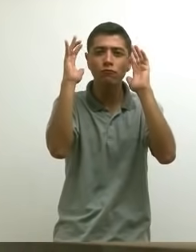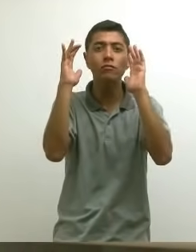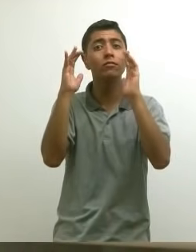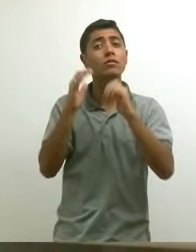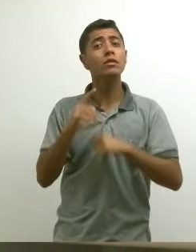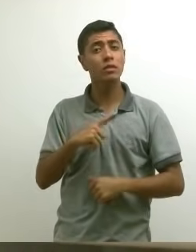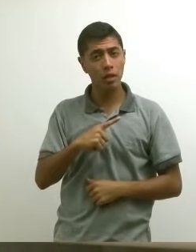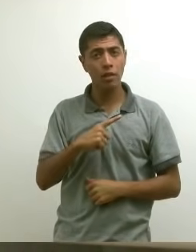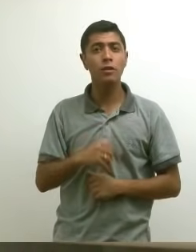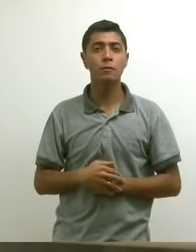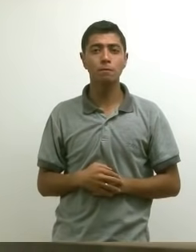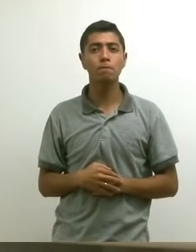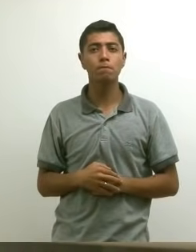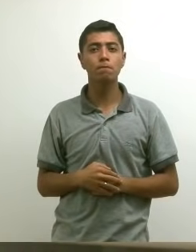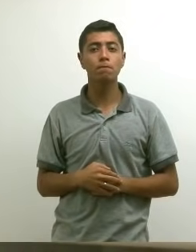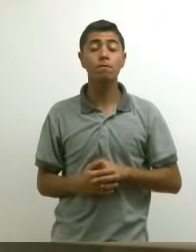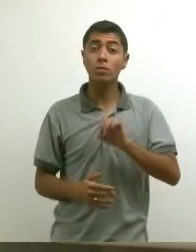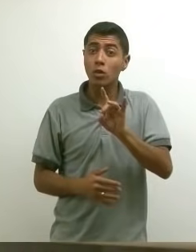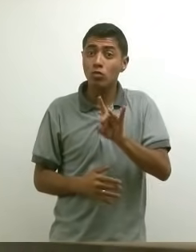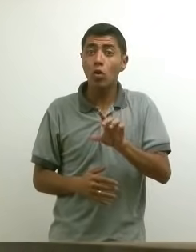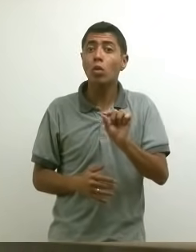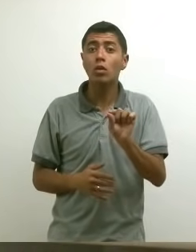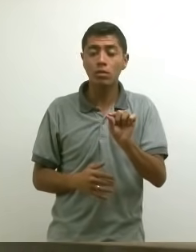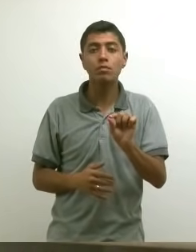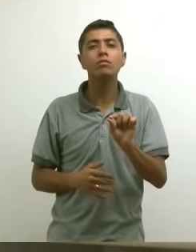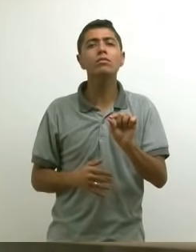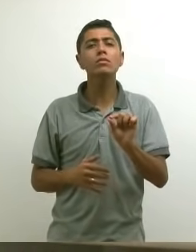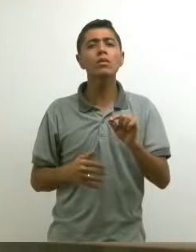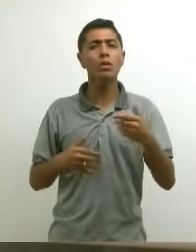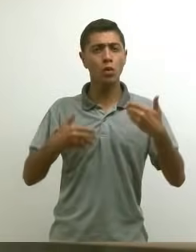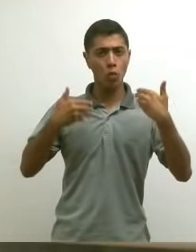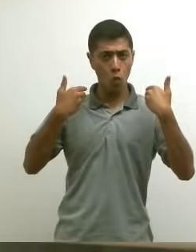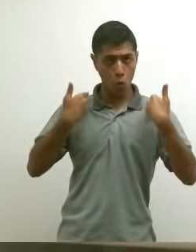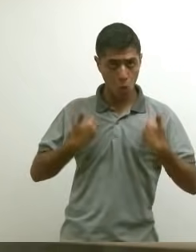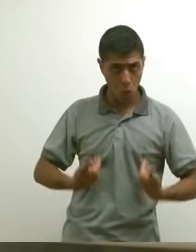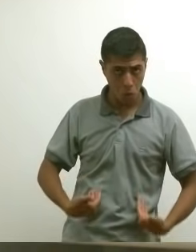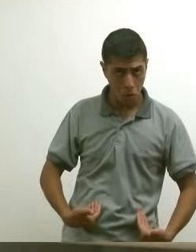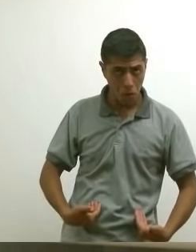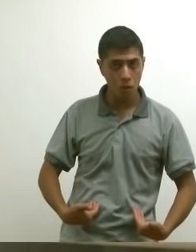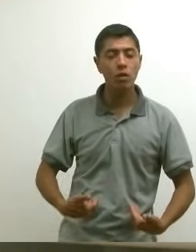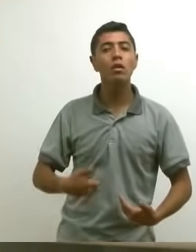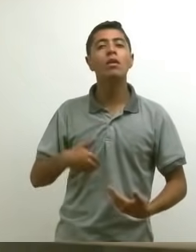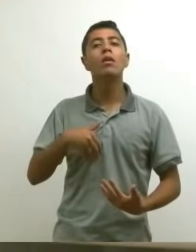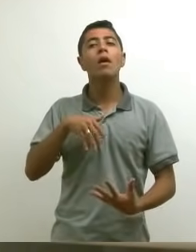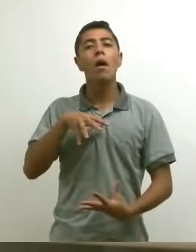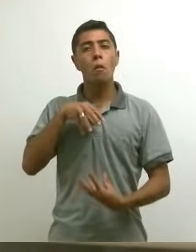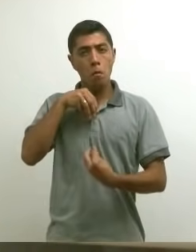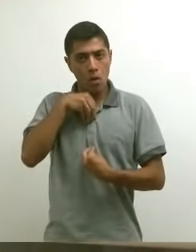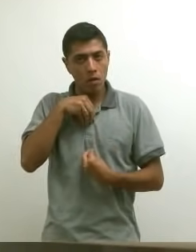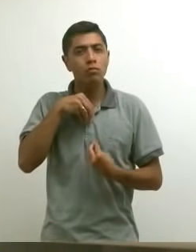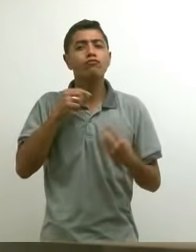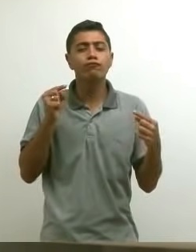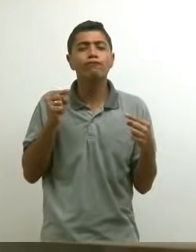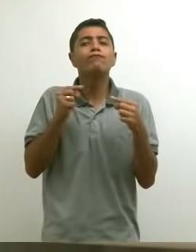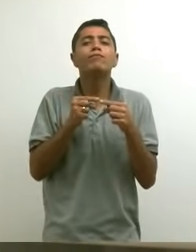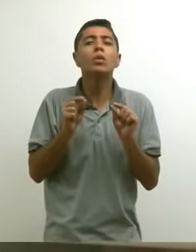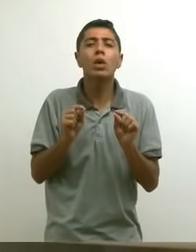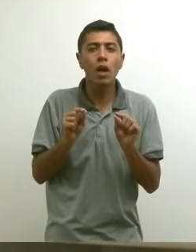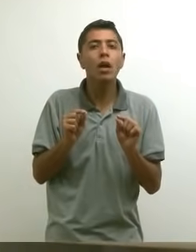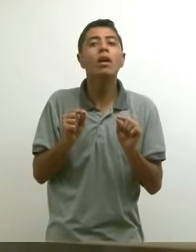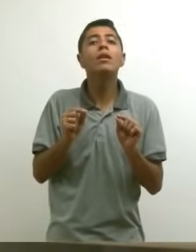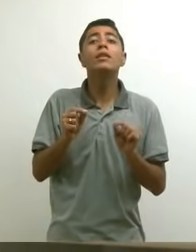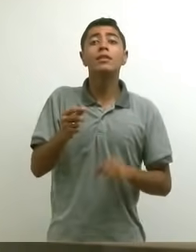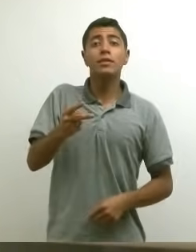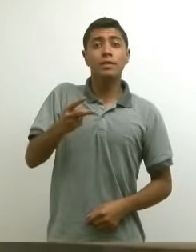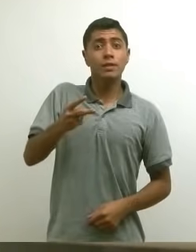ou seja um equilíbrio uma equiparação entre desenvolvimento corporal e desenvolvimento psíquico é na segunda infância porque ao mesmo